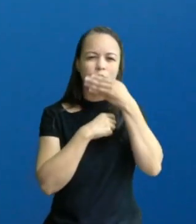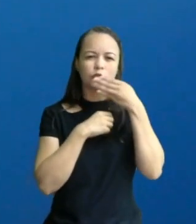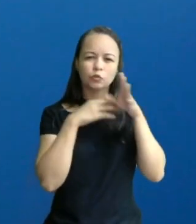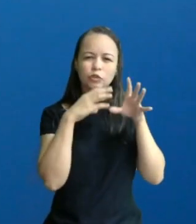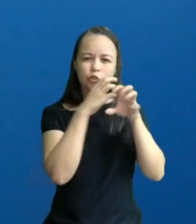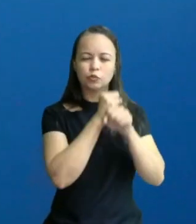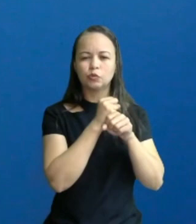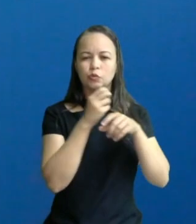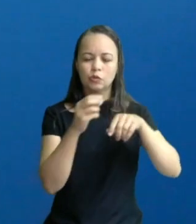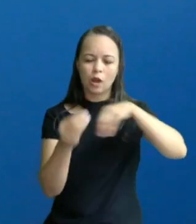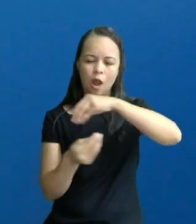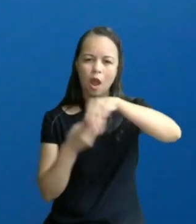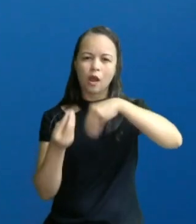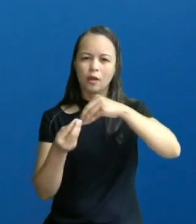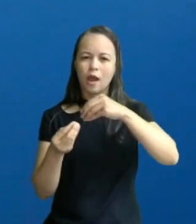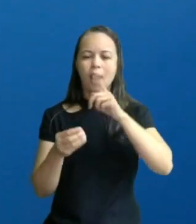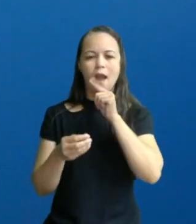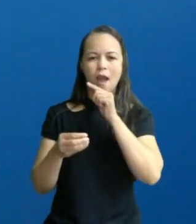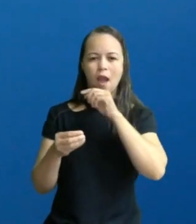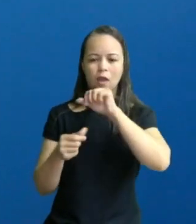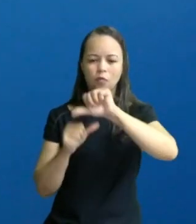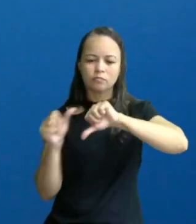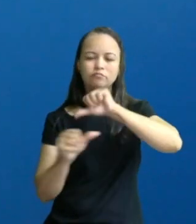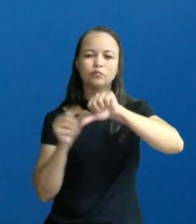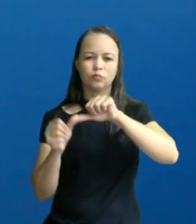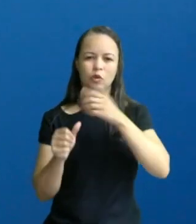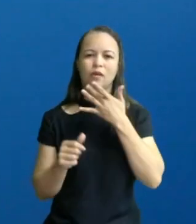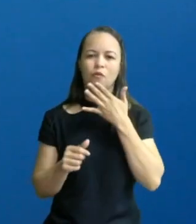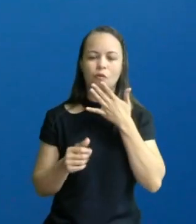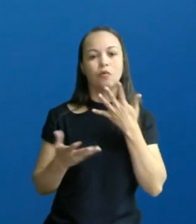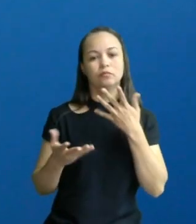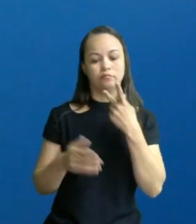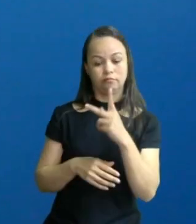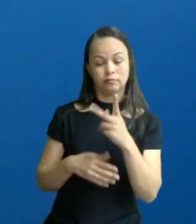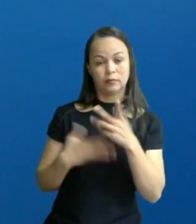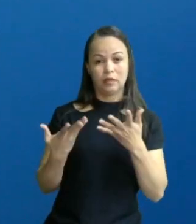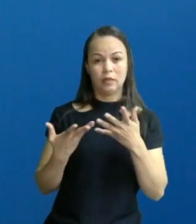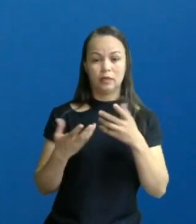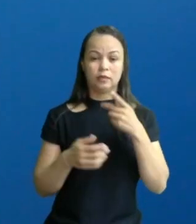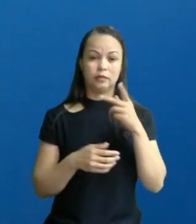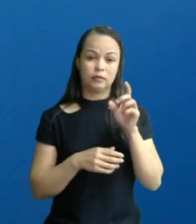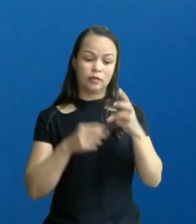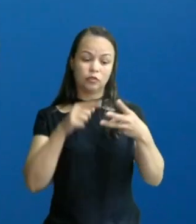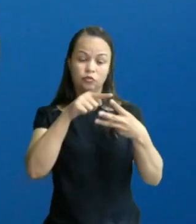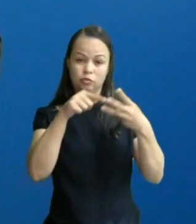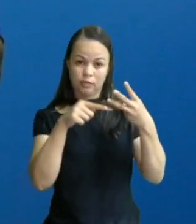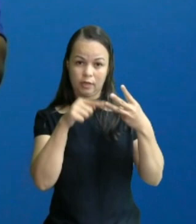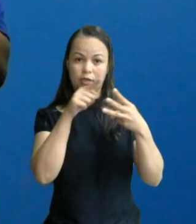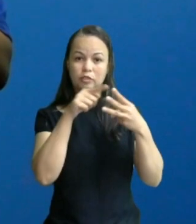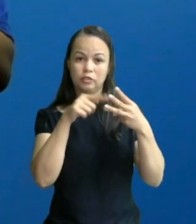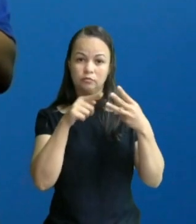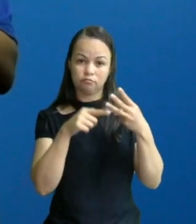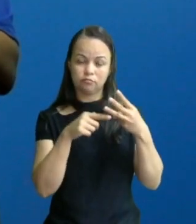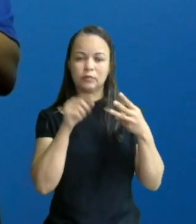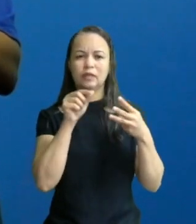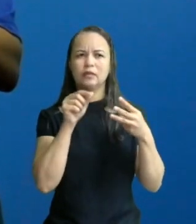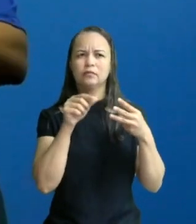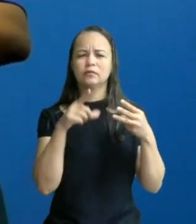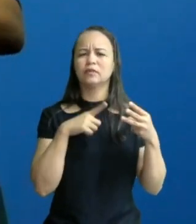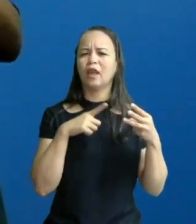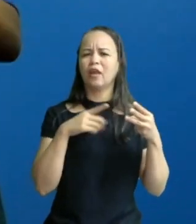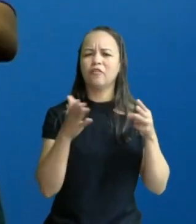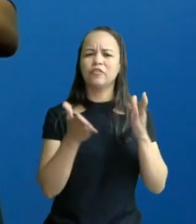para perceber que a água mudou de cor. Então, vocês vão ver, desses solutos, se teve algum deles que a